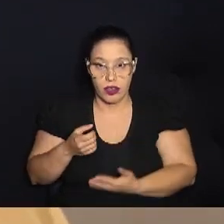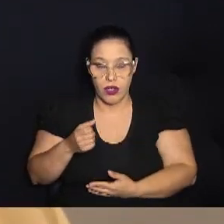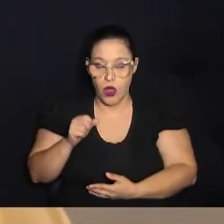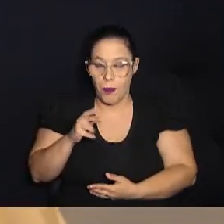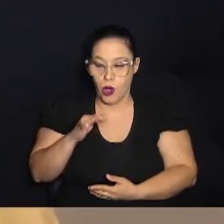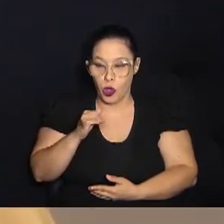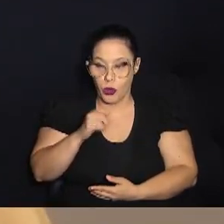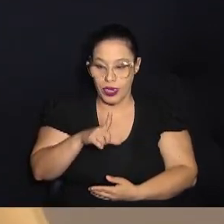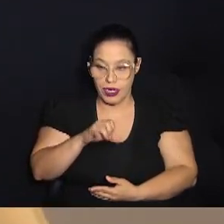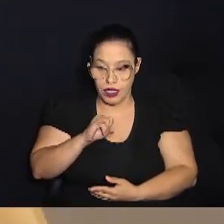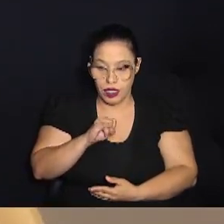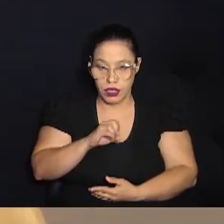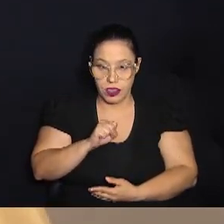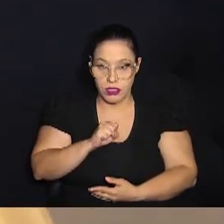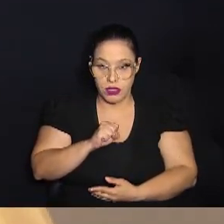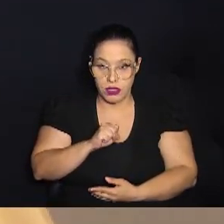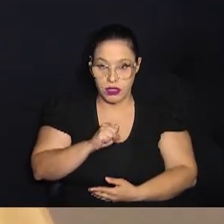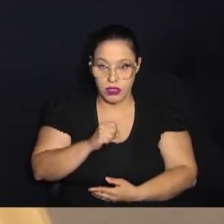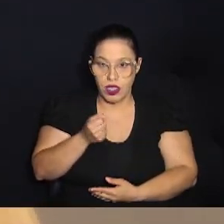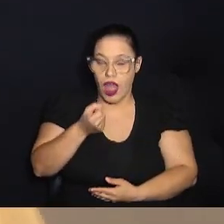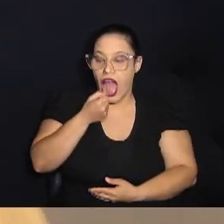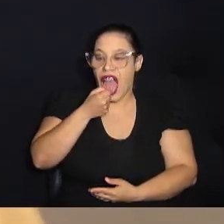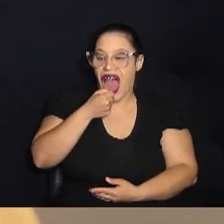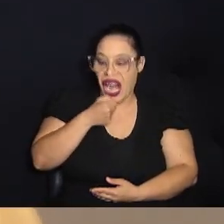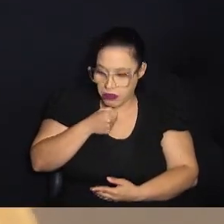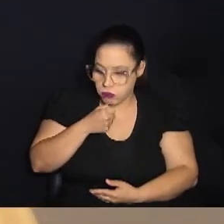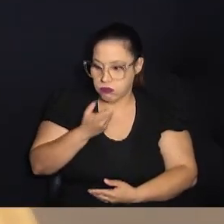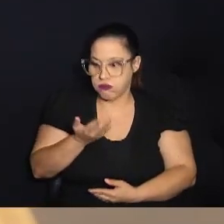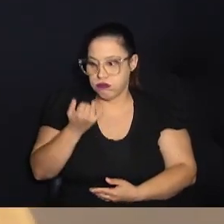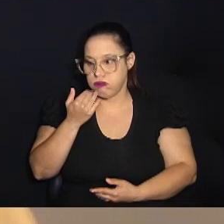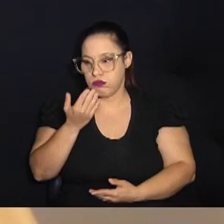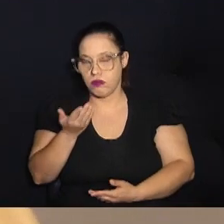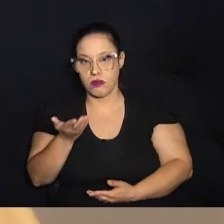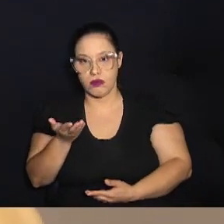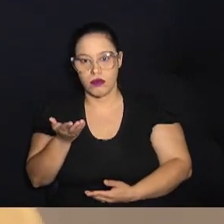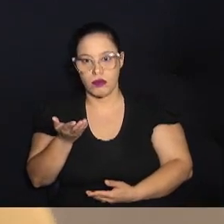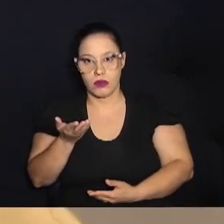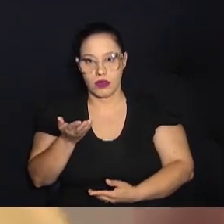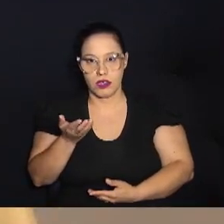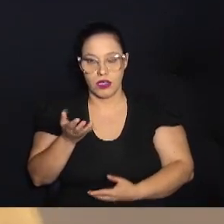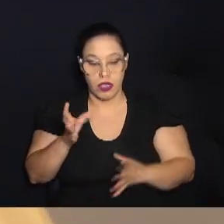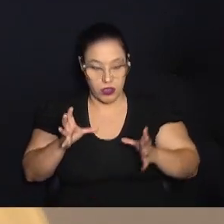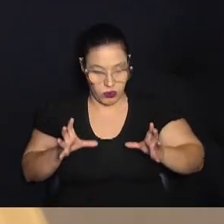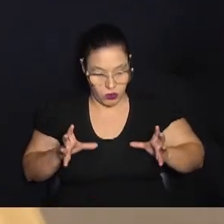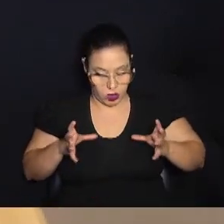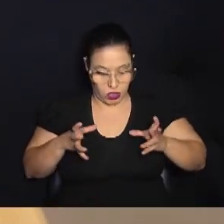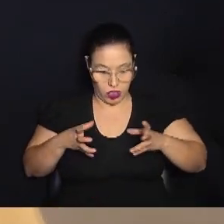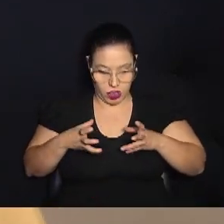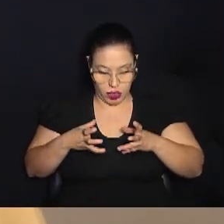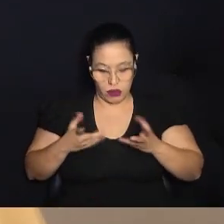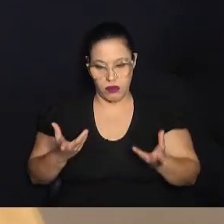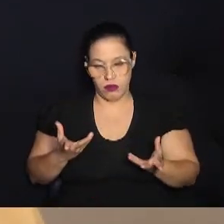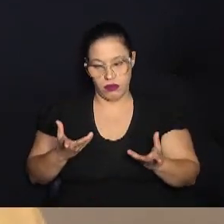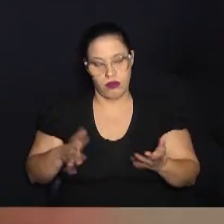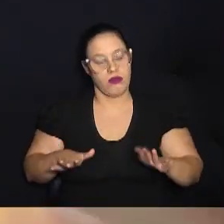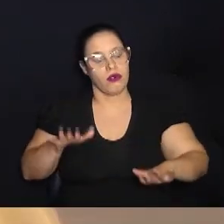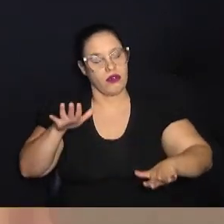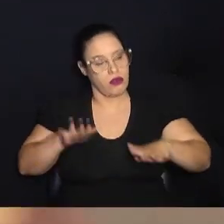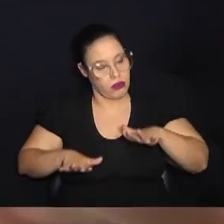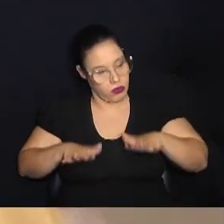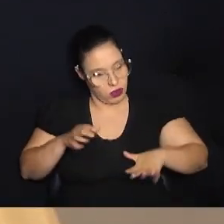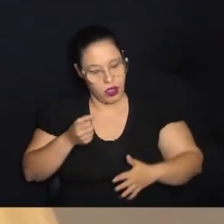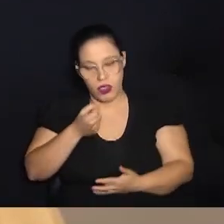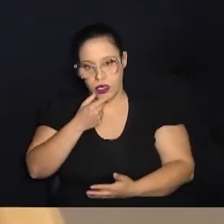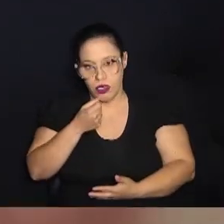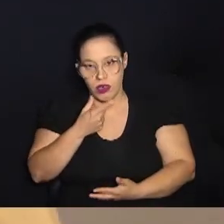um brócolis inteiro. Quem nos dias de hoje consegue ingerir um brócolis inteiro numa alimentação? Nem no dia inteiro a gente consegue. Então tem que ter